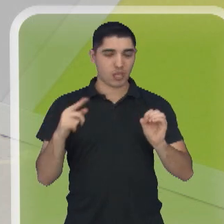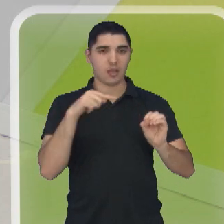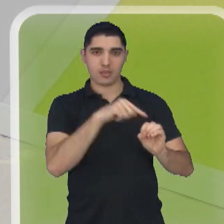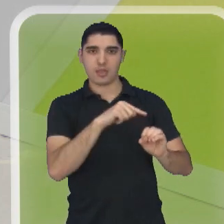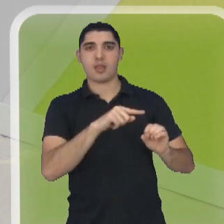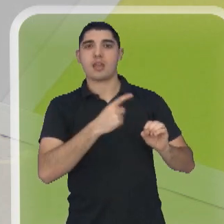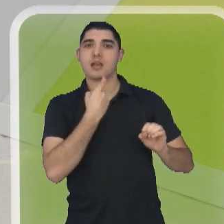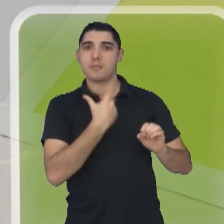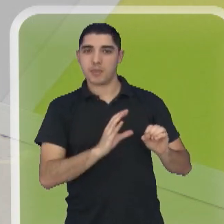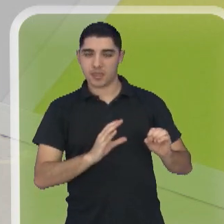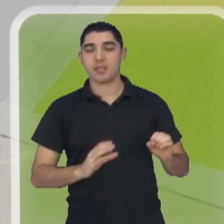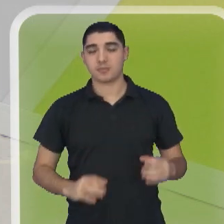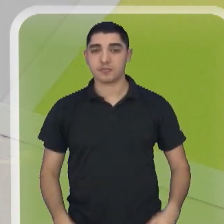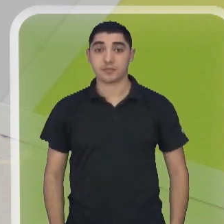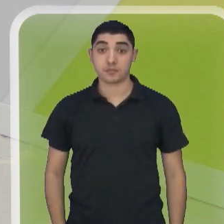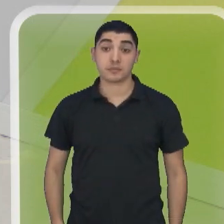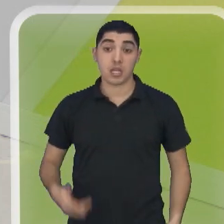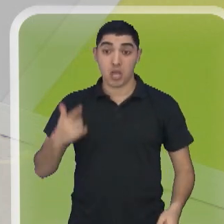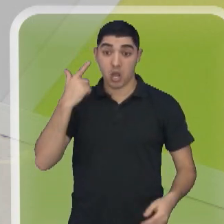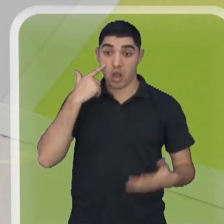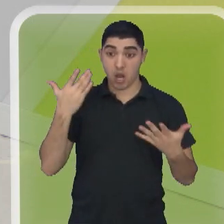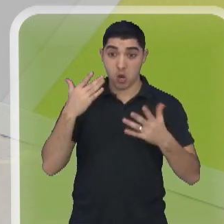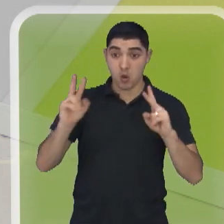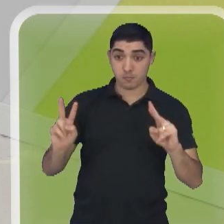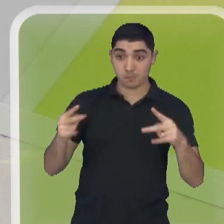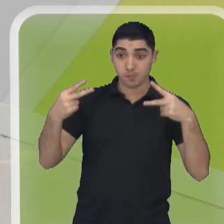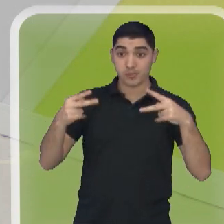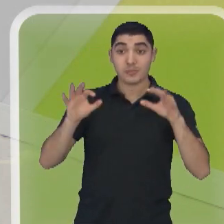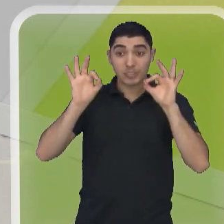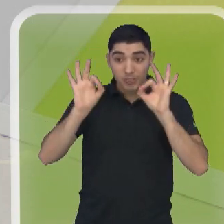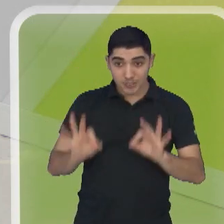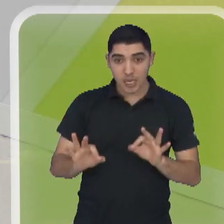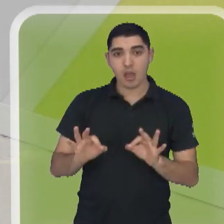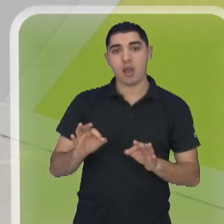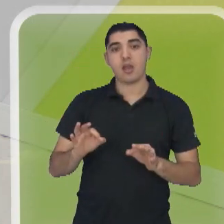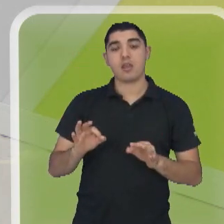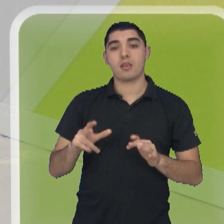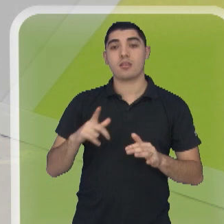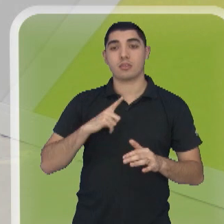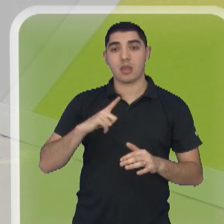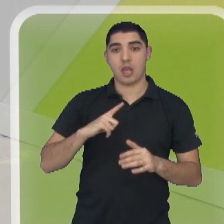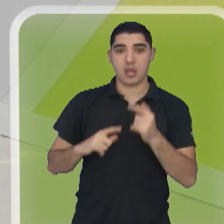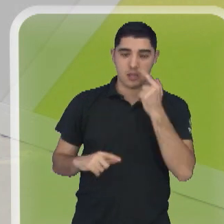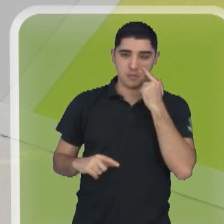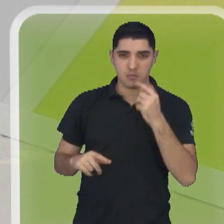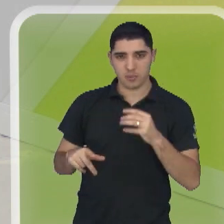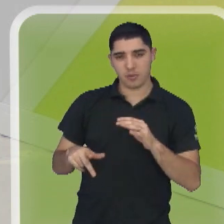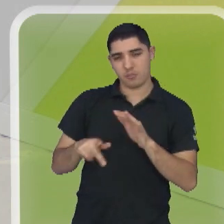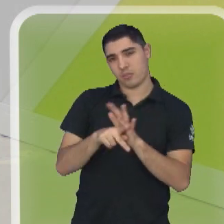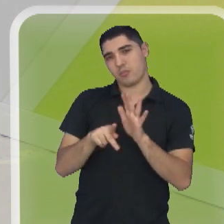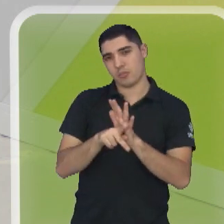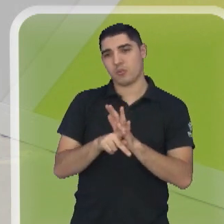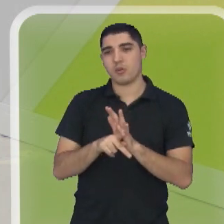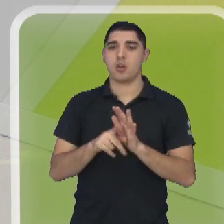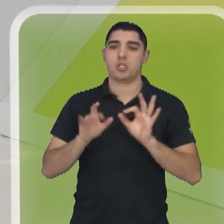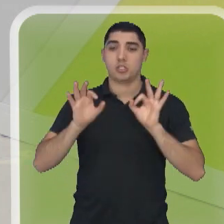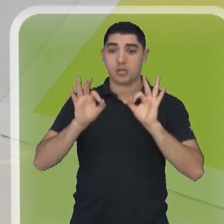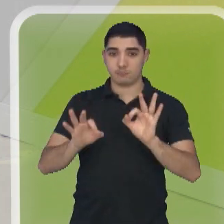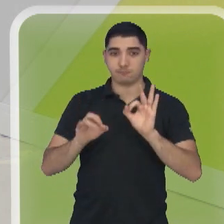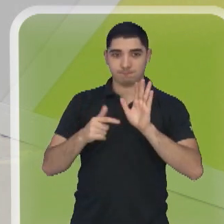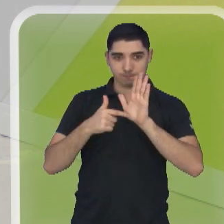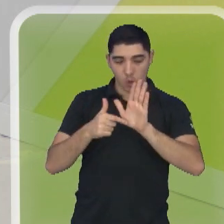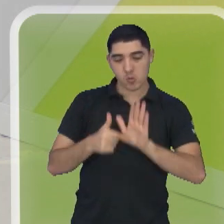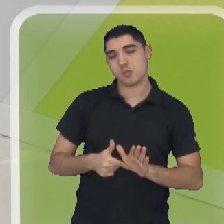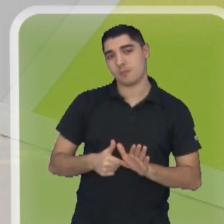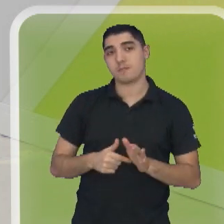para cima do Campinas. As semifinais já estão definidas, os 3 jogos, sendo que os 2 primeiros obrigatórios, o terceiro se